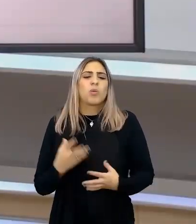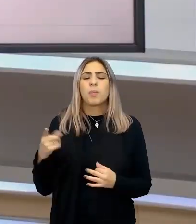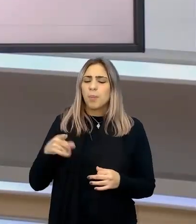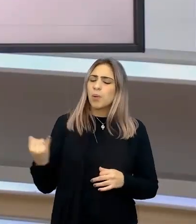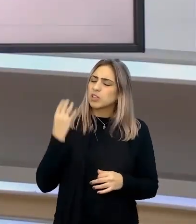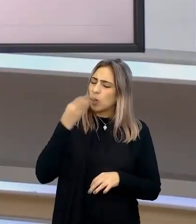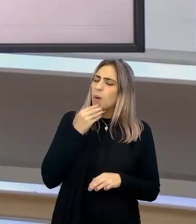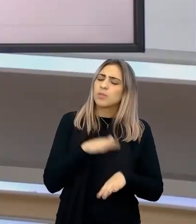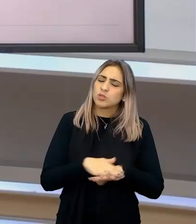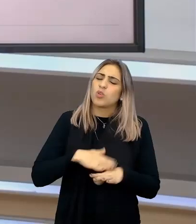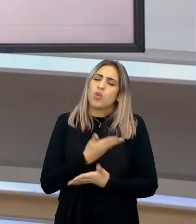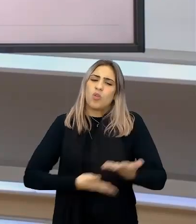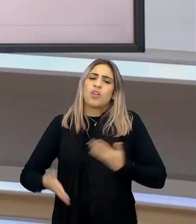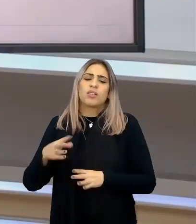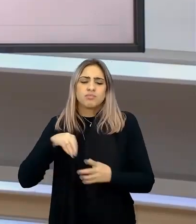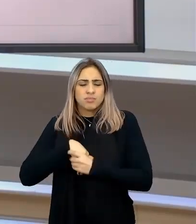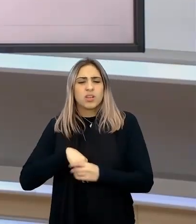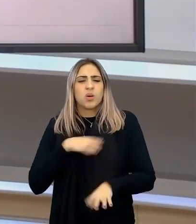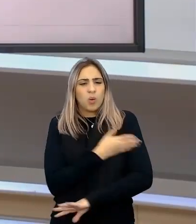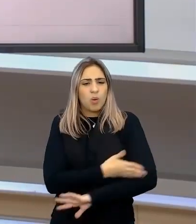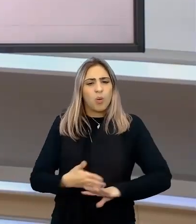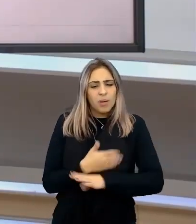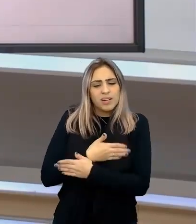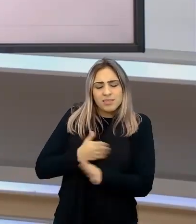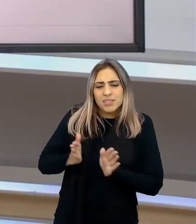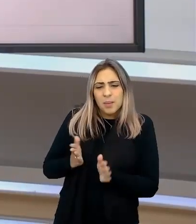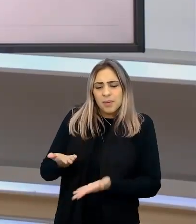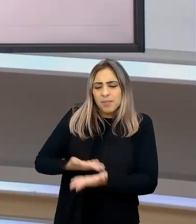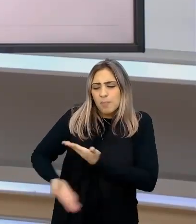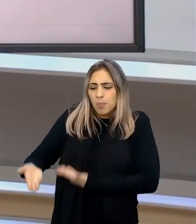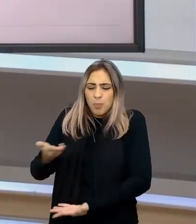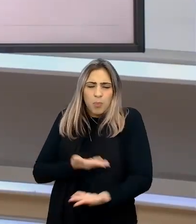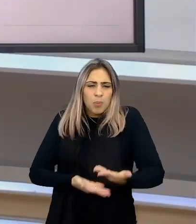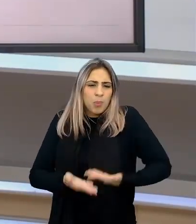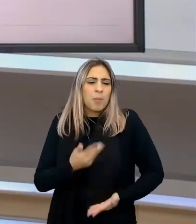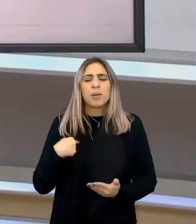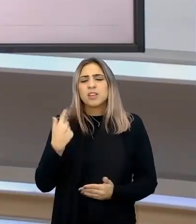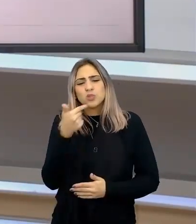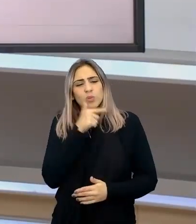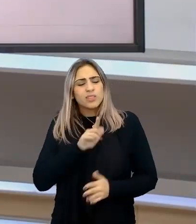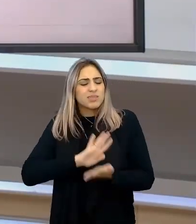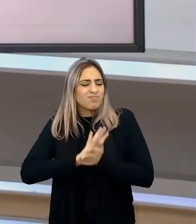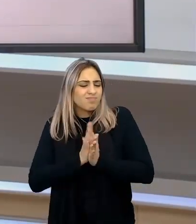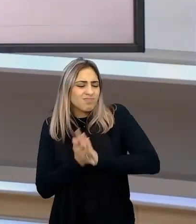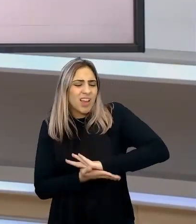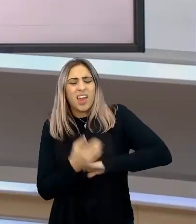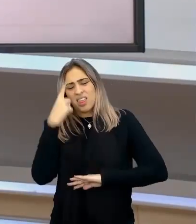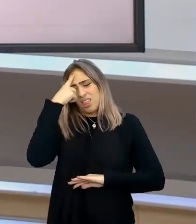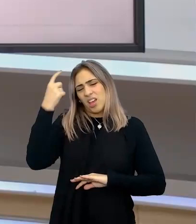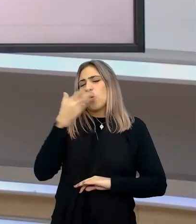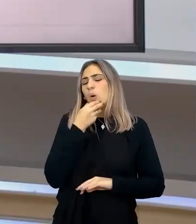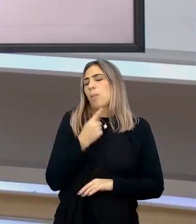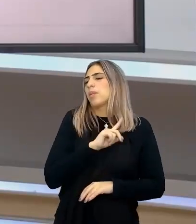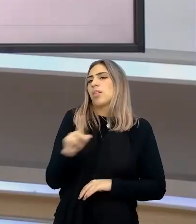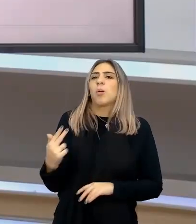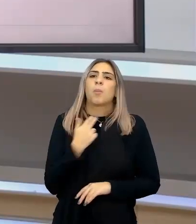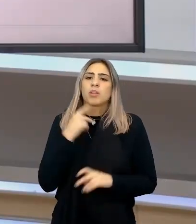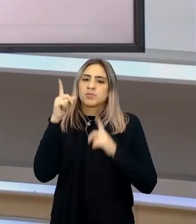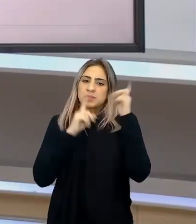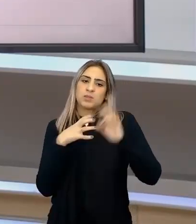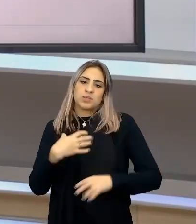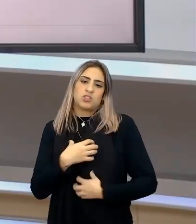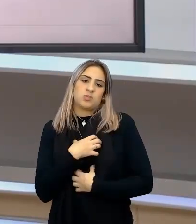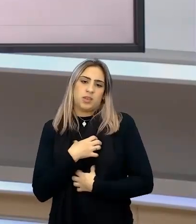homens conversem entre si, comecem a se abrir entre si, para a gente desconstruir essa ideia de que o homem não pode expressar